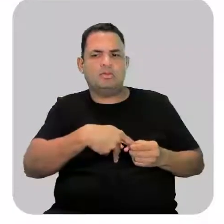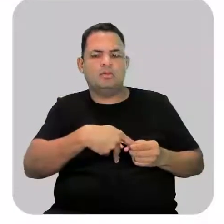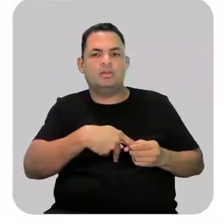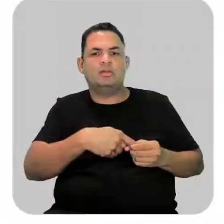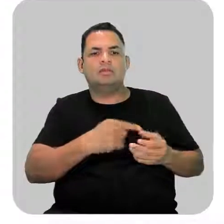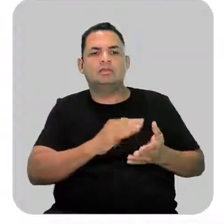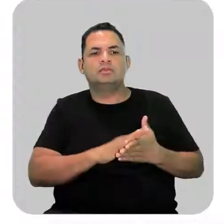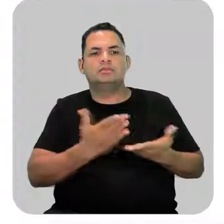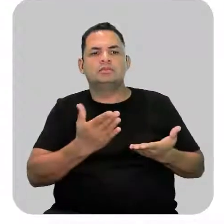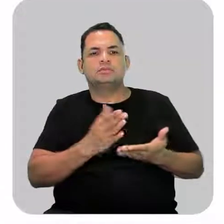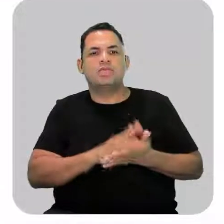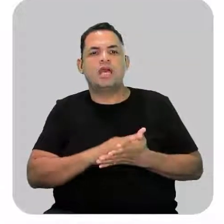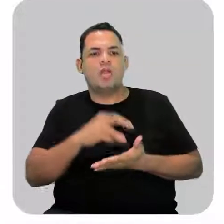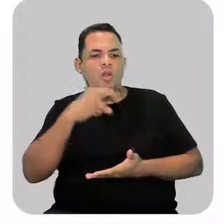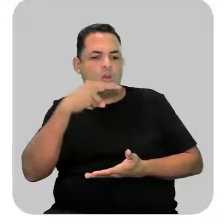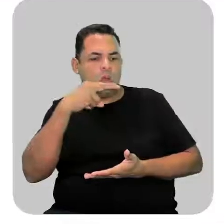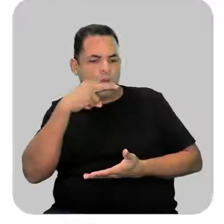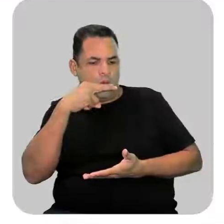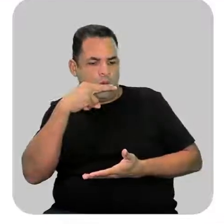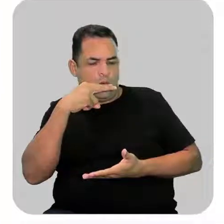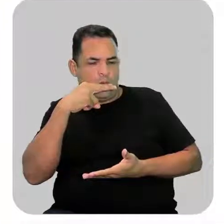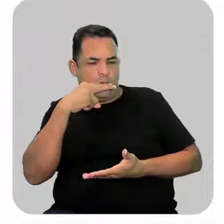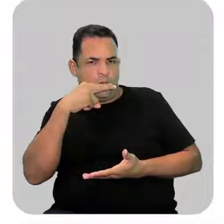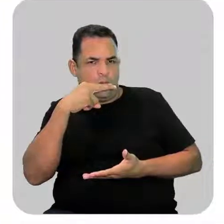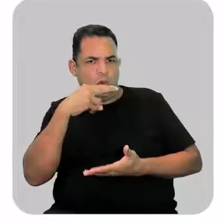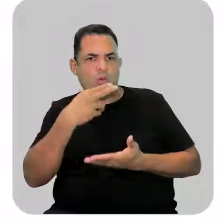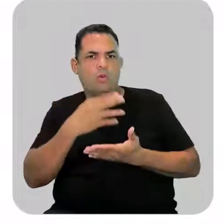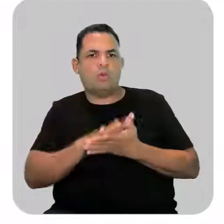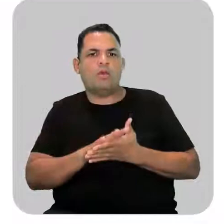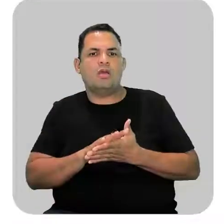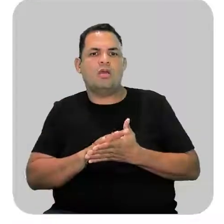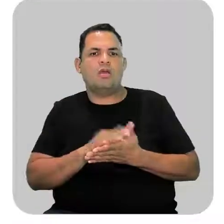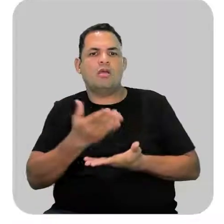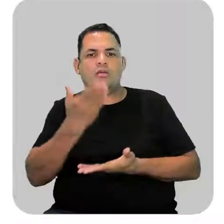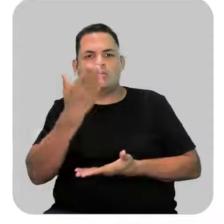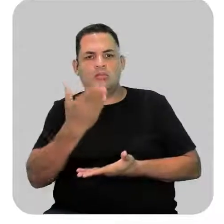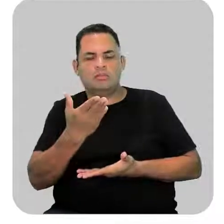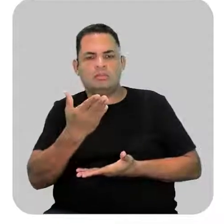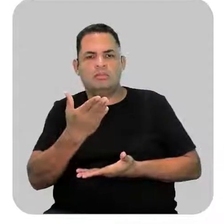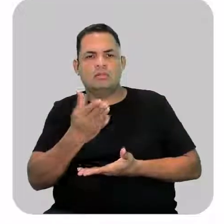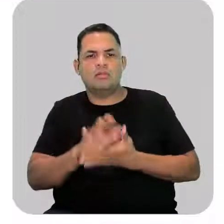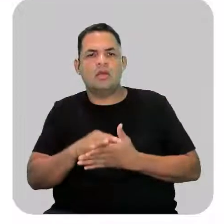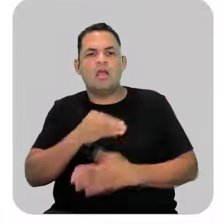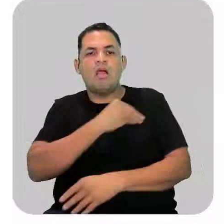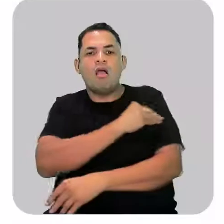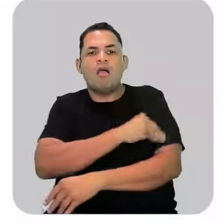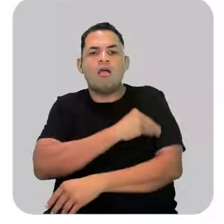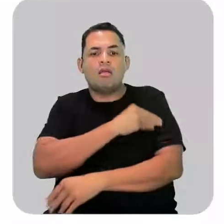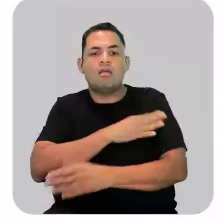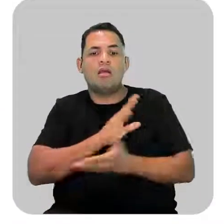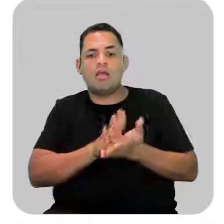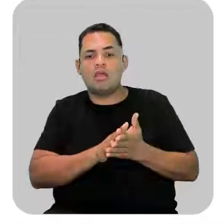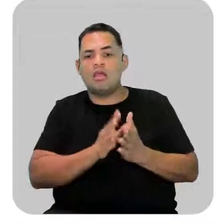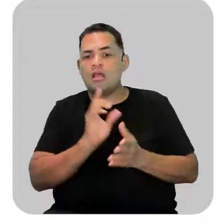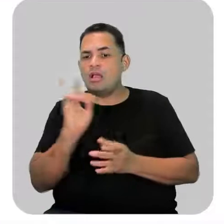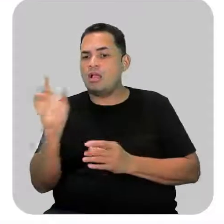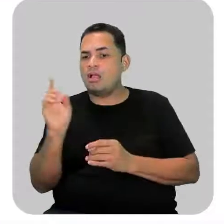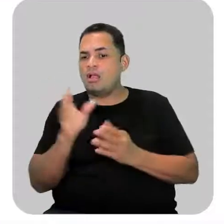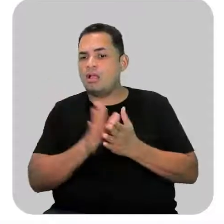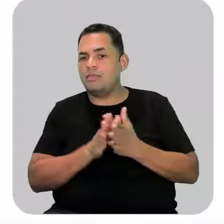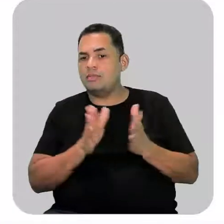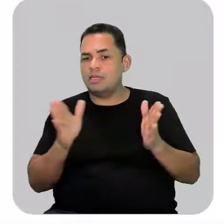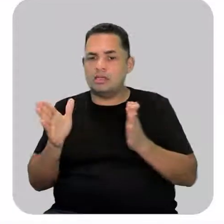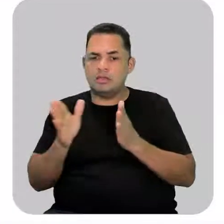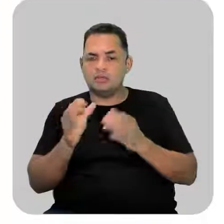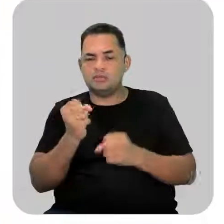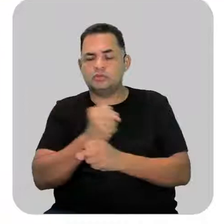álcool proveniente da cana-de-açúcar, ele é por plantação. E as plantações, elas são anuais. Então, ele está dizendo na letra A que a diferença entre